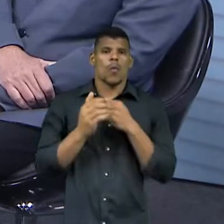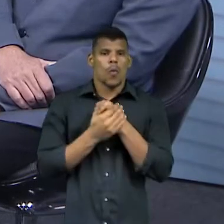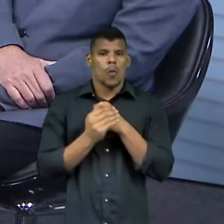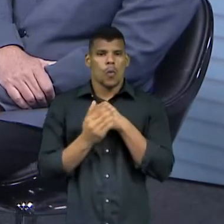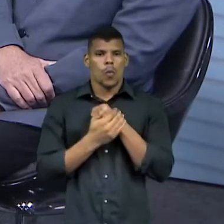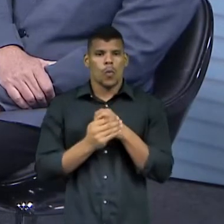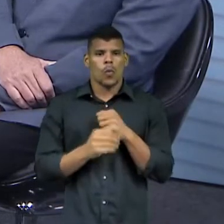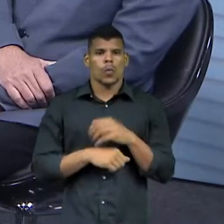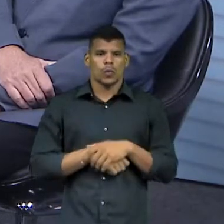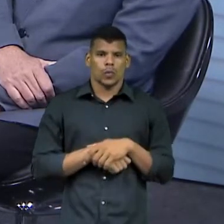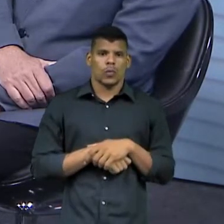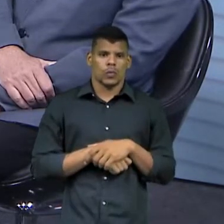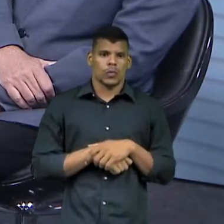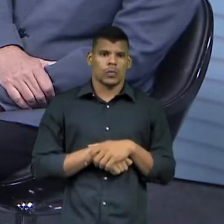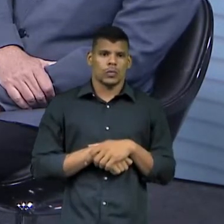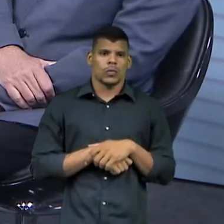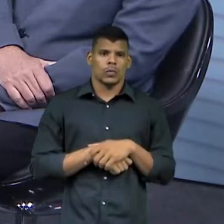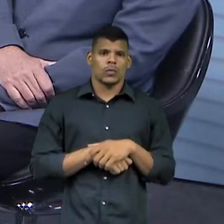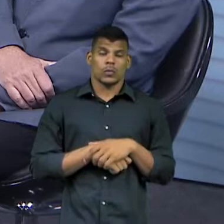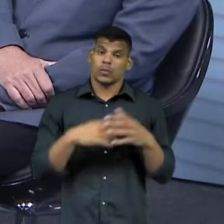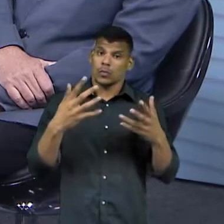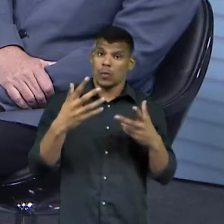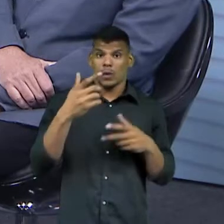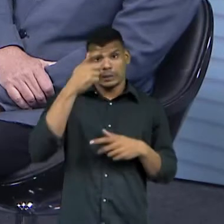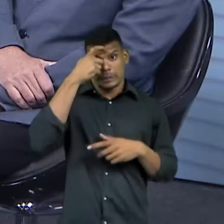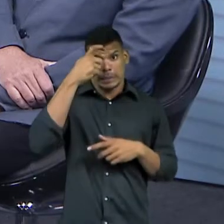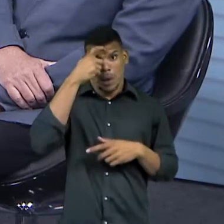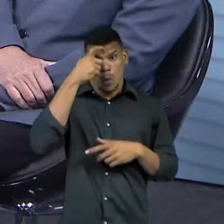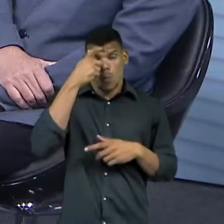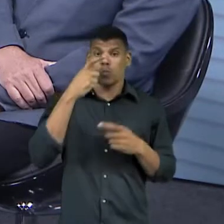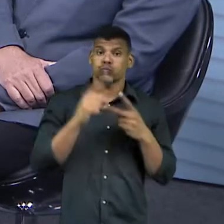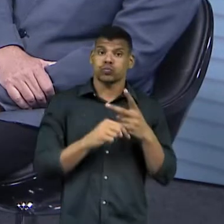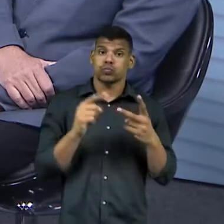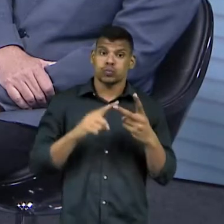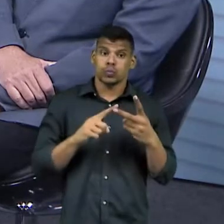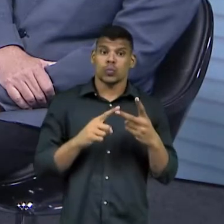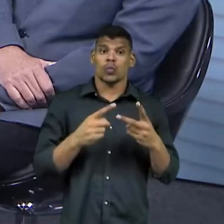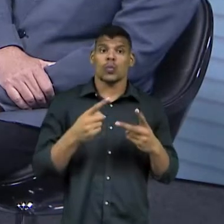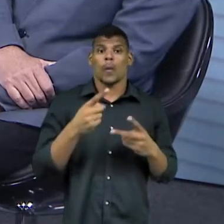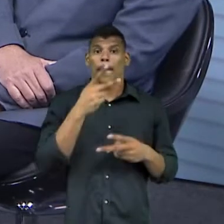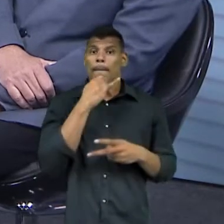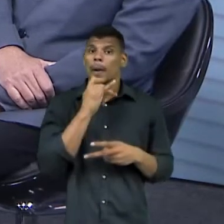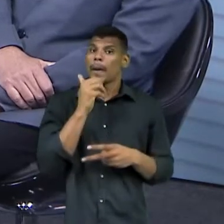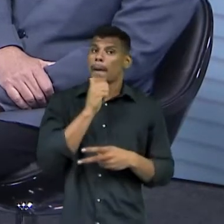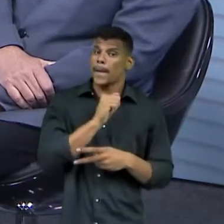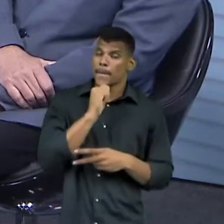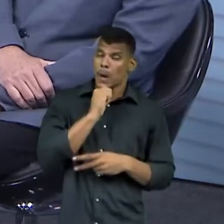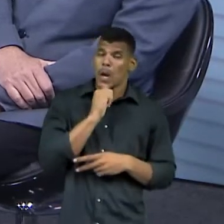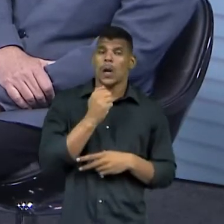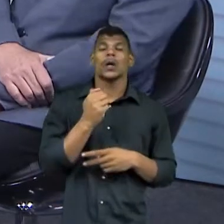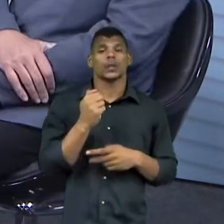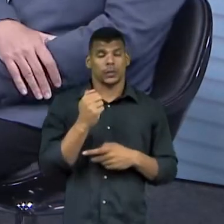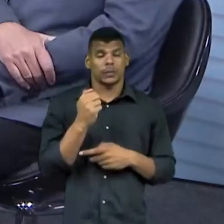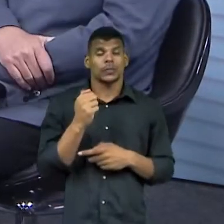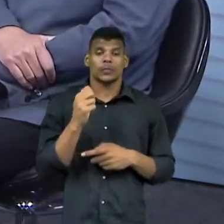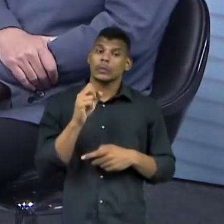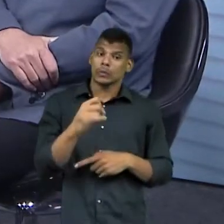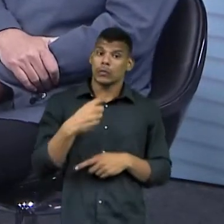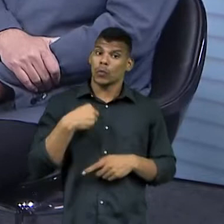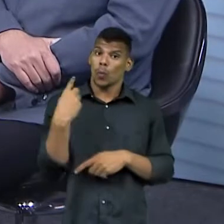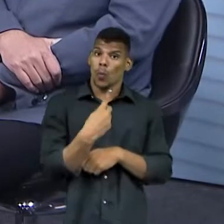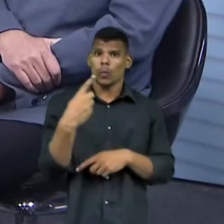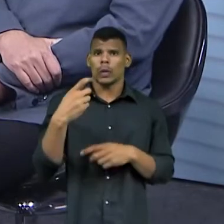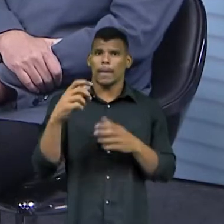acho se a gente consegue viver isso é é fantástico é Saúde Mental é longevidade honra teu pai e tua mãe não é então se a gente consegue fazer o que a Bíblia